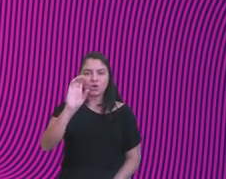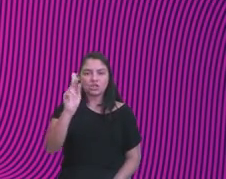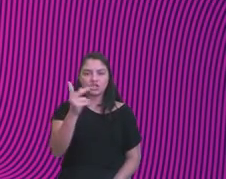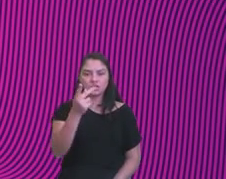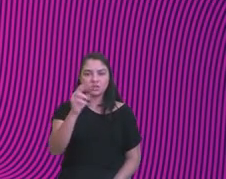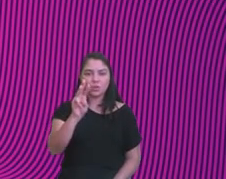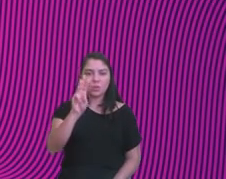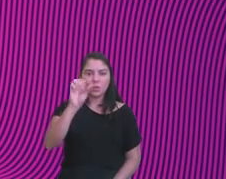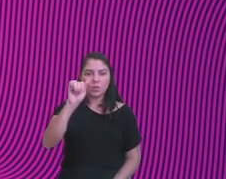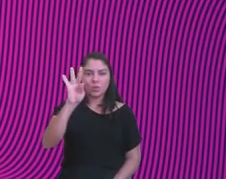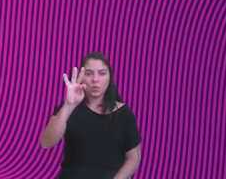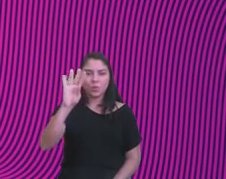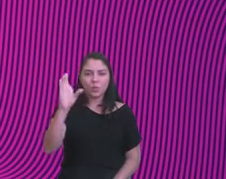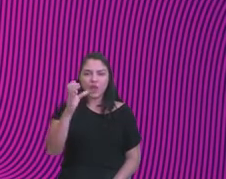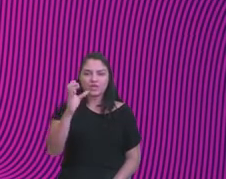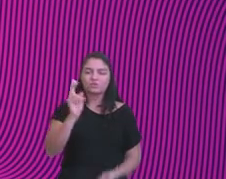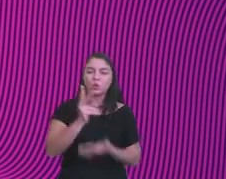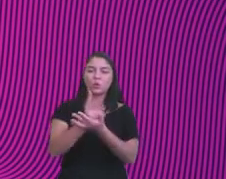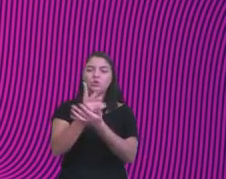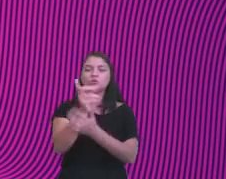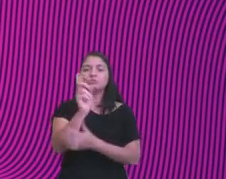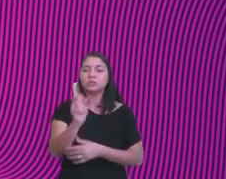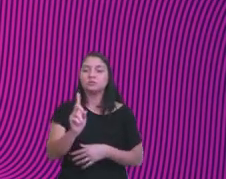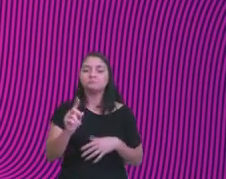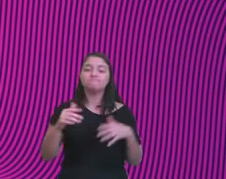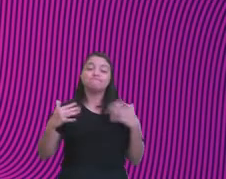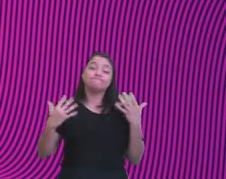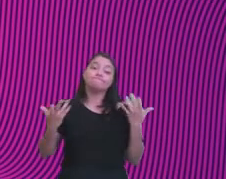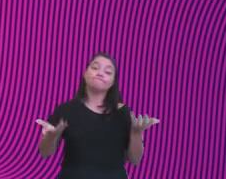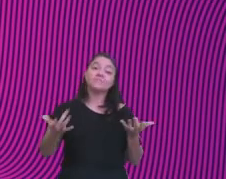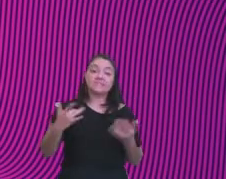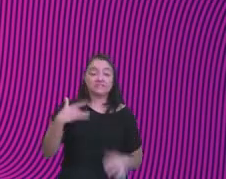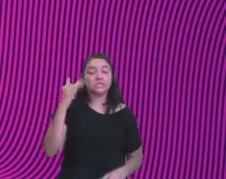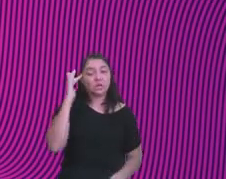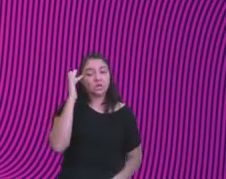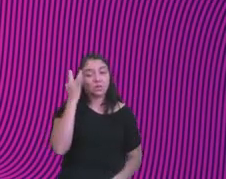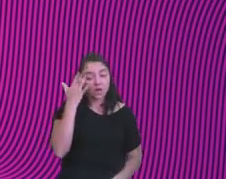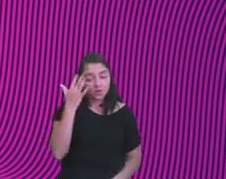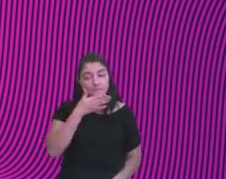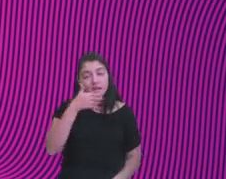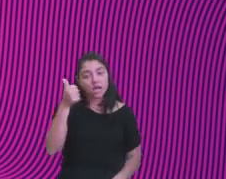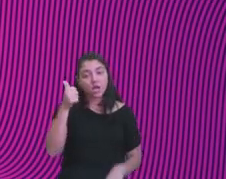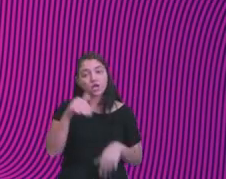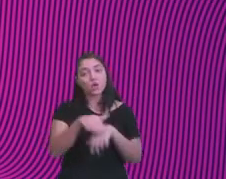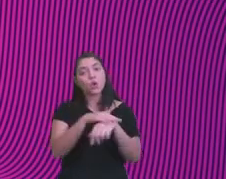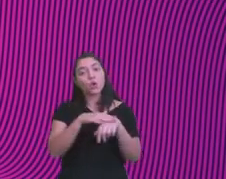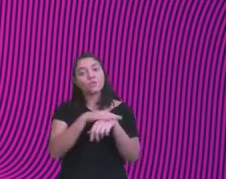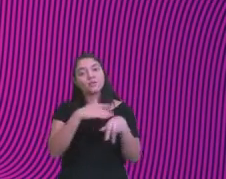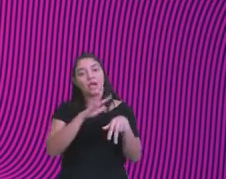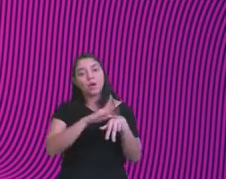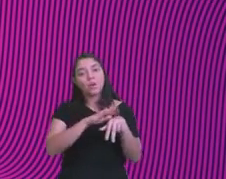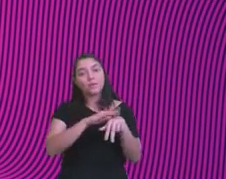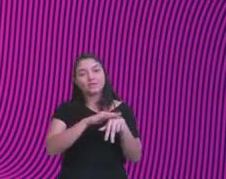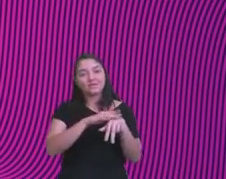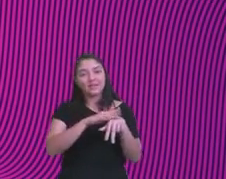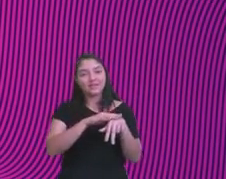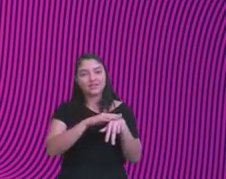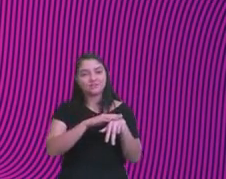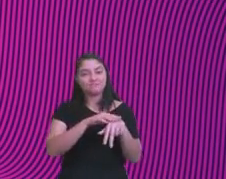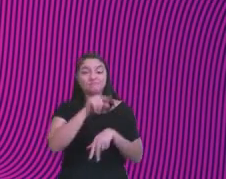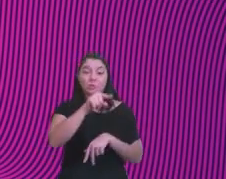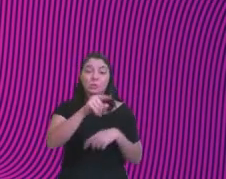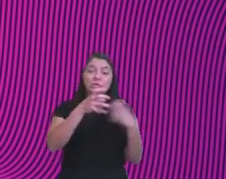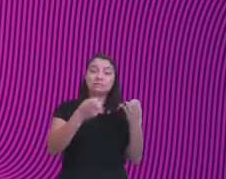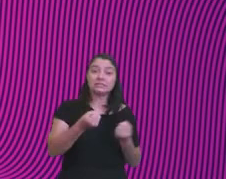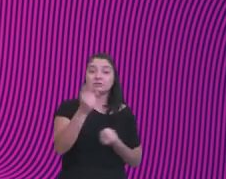a história de dividir com o paciente. Existem riscos que estão sendo demonstrados aí de uma resposta